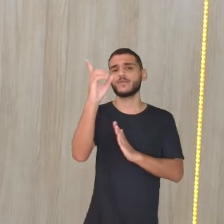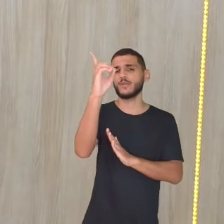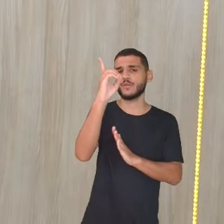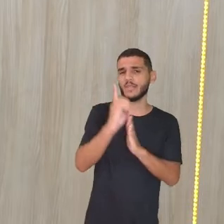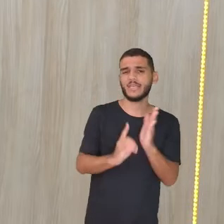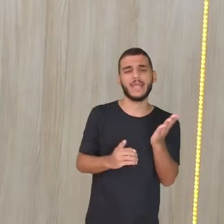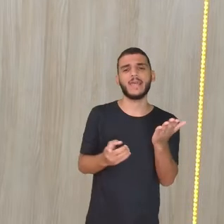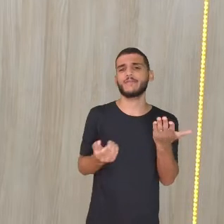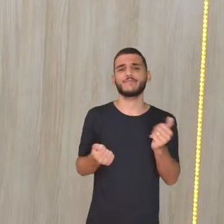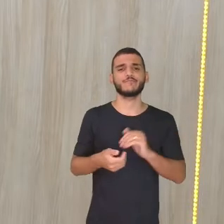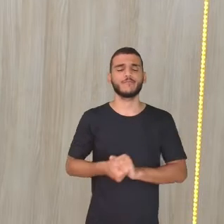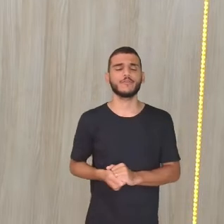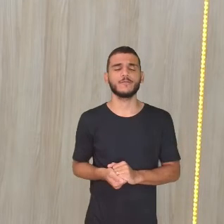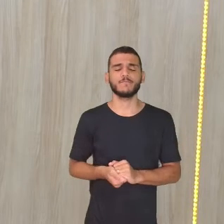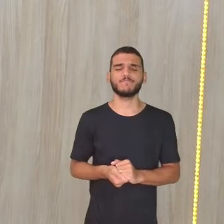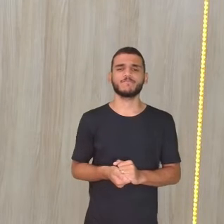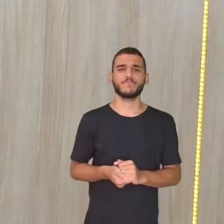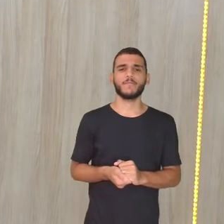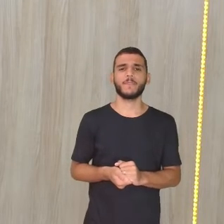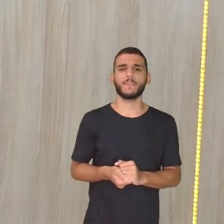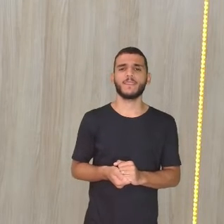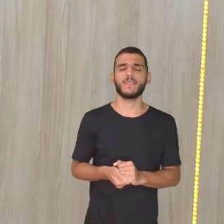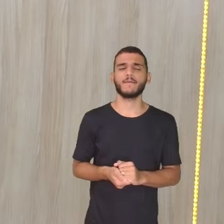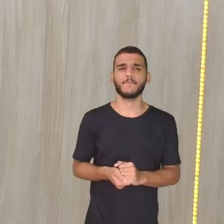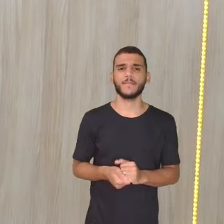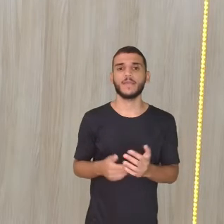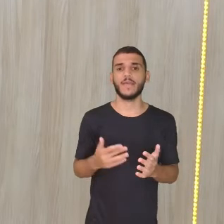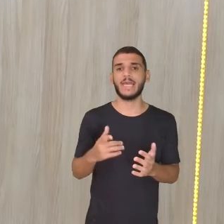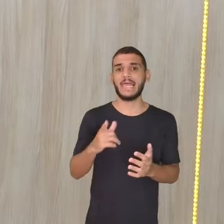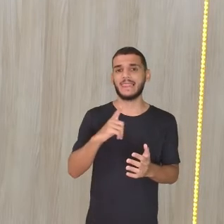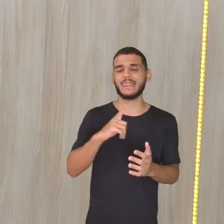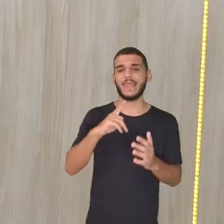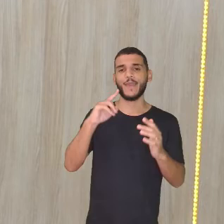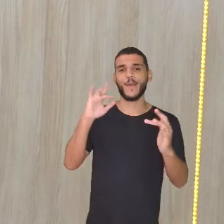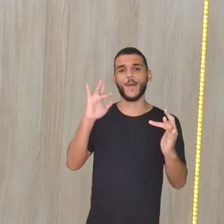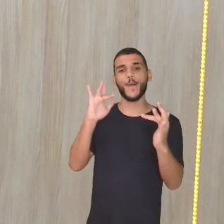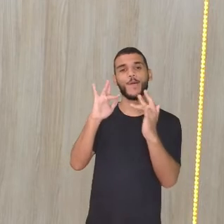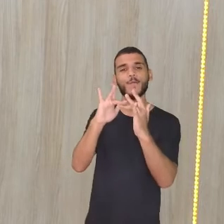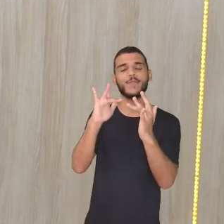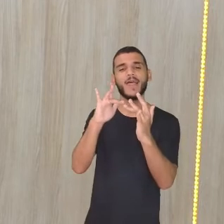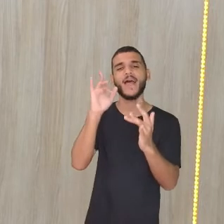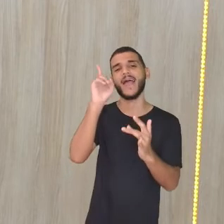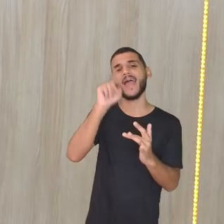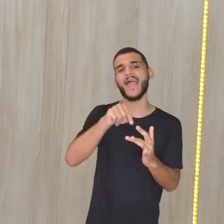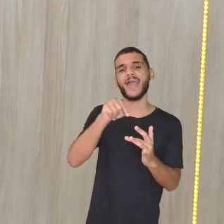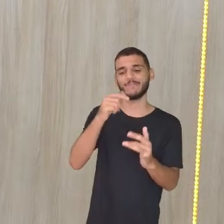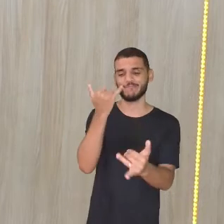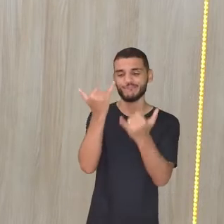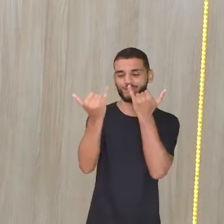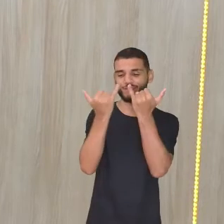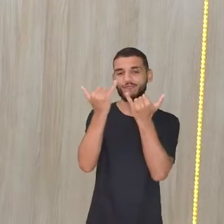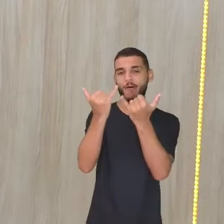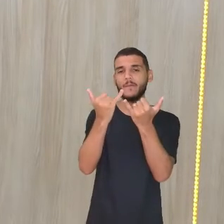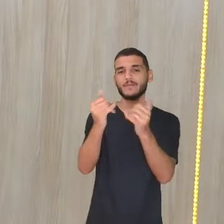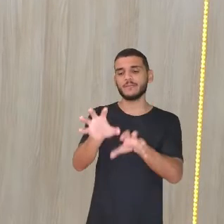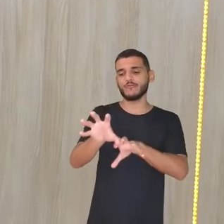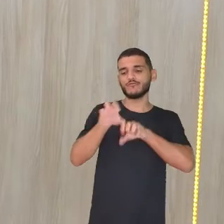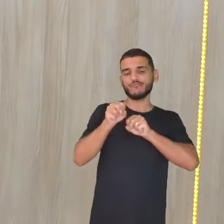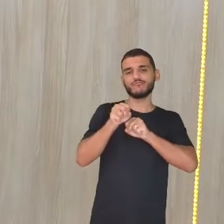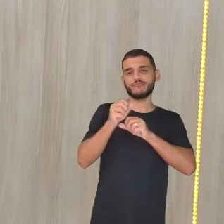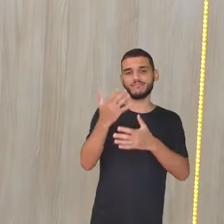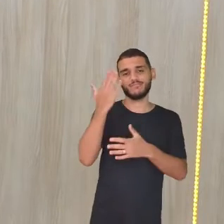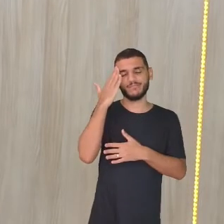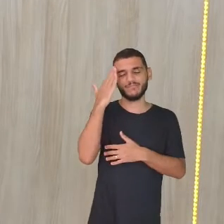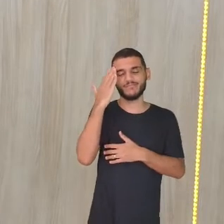deveres. E aí, ao ter esse contato, eles são informados. E aí nós precisamos nos